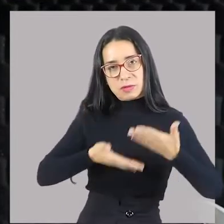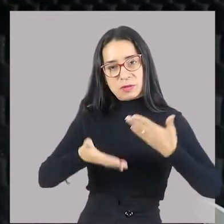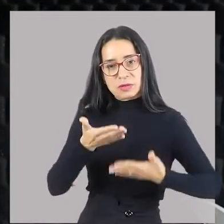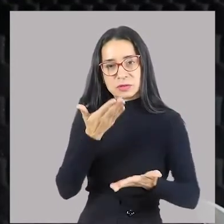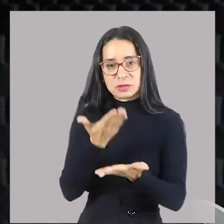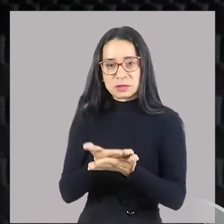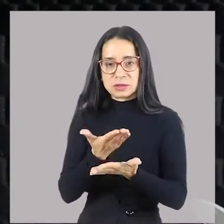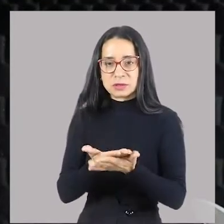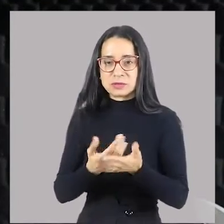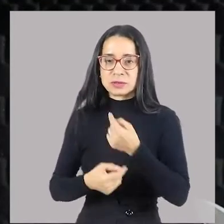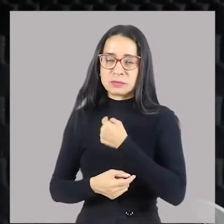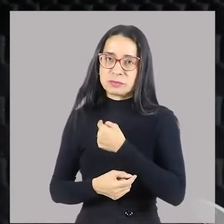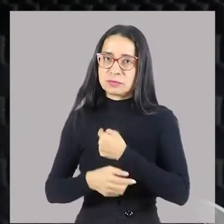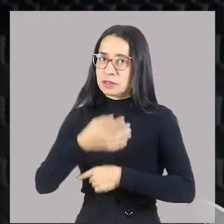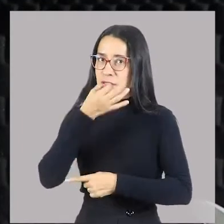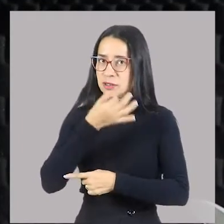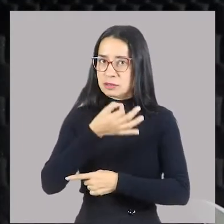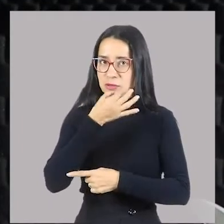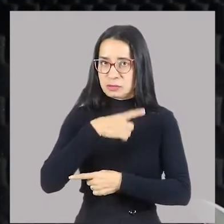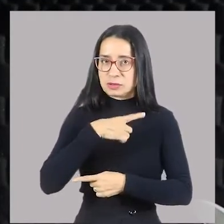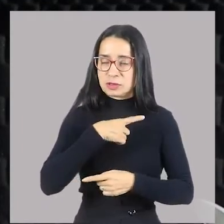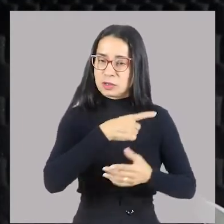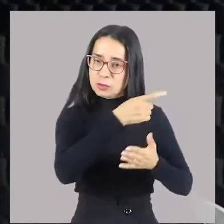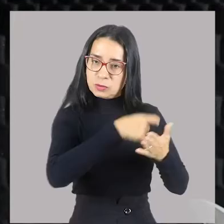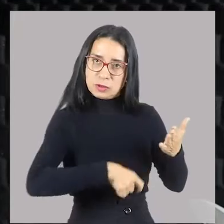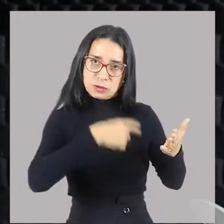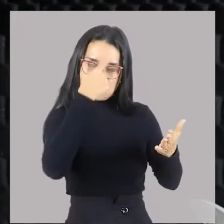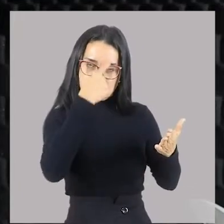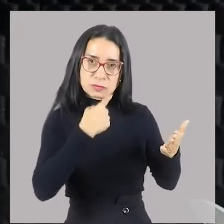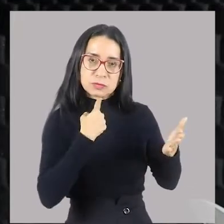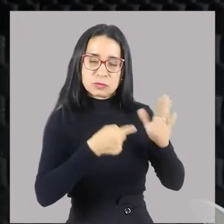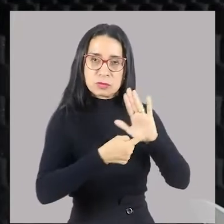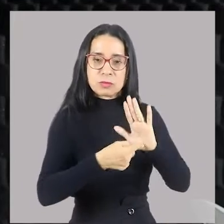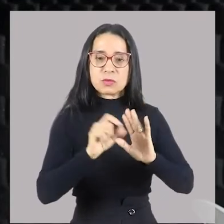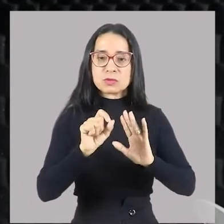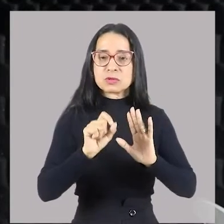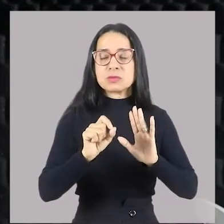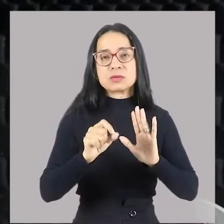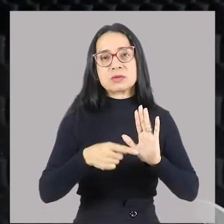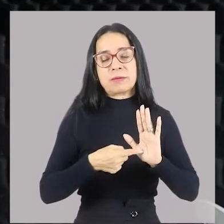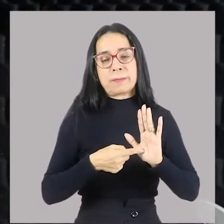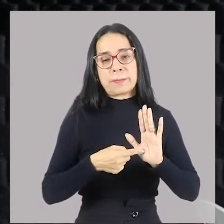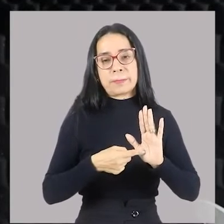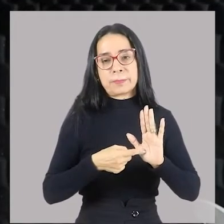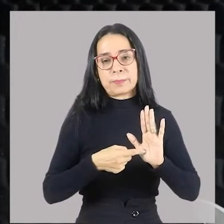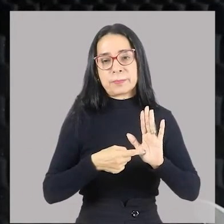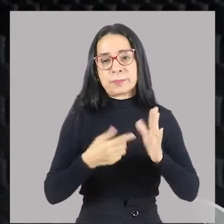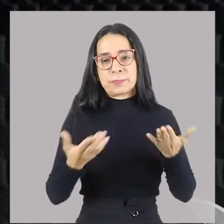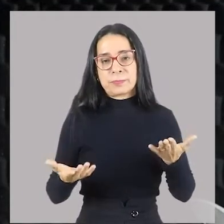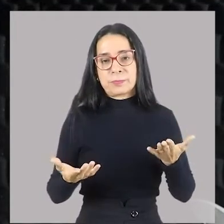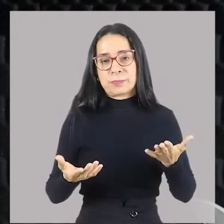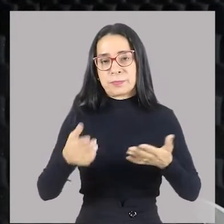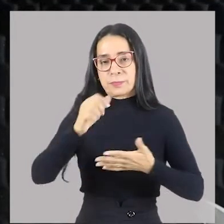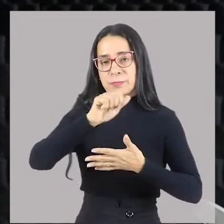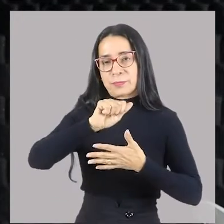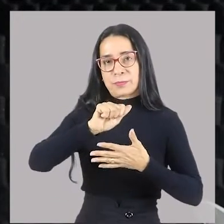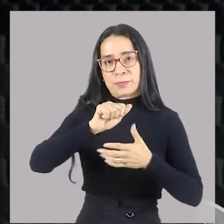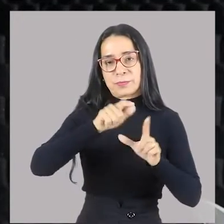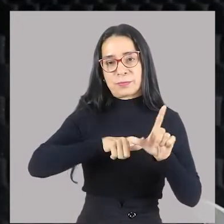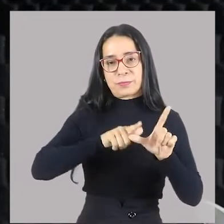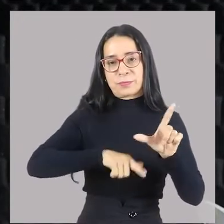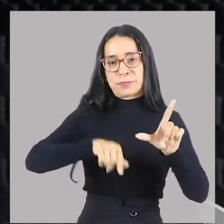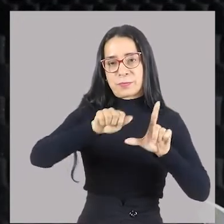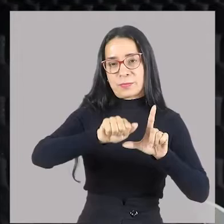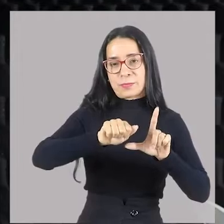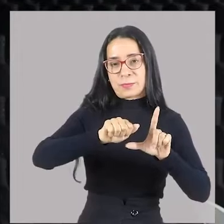A crítica contida no texto e na figura evidencia o seguinte aspecto da sociedade atual.